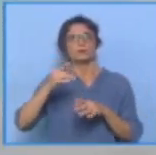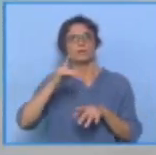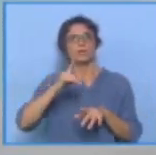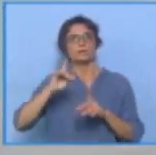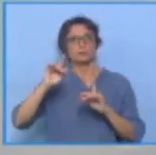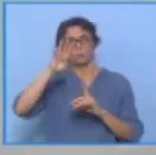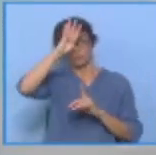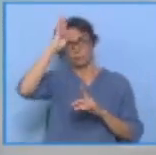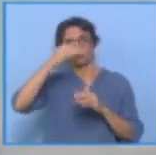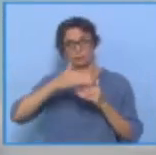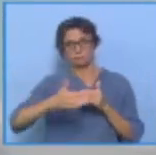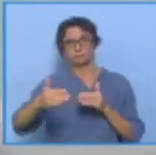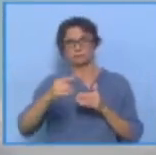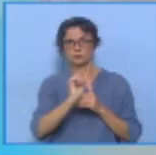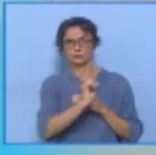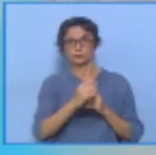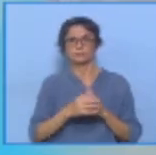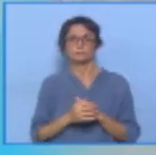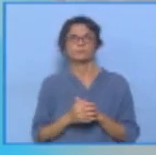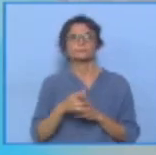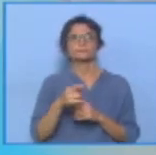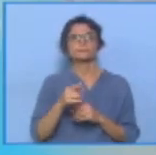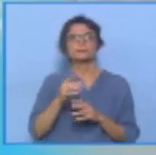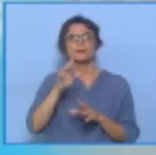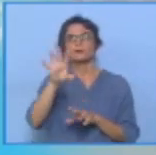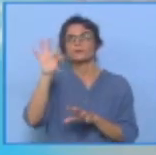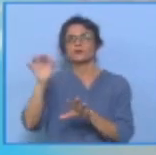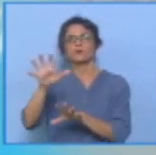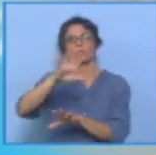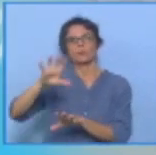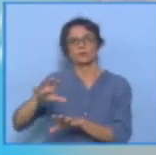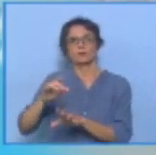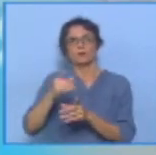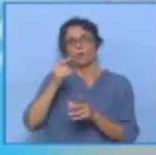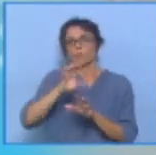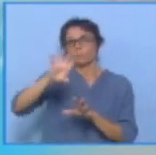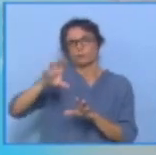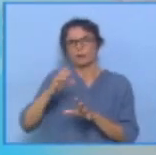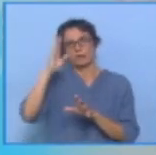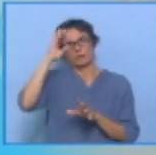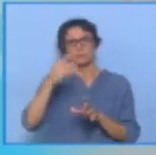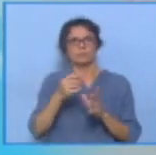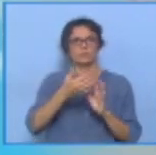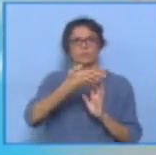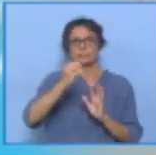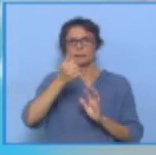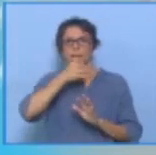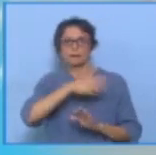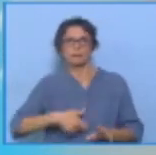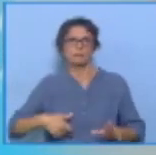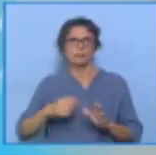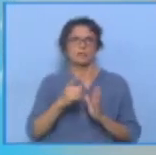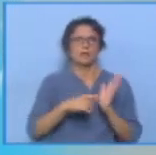geográfica, mas acredito que mais do que geográfica. Sim, óbvio que geograficamente nós percebemos que há 70 cardeais da América, África, Ásia e